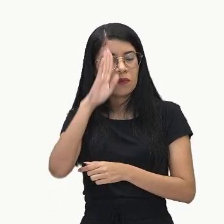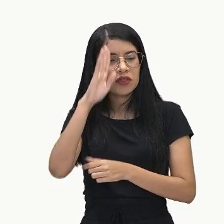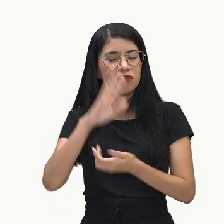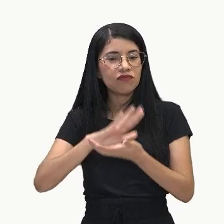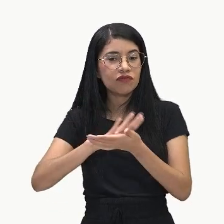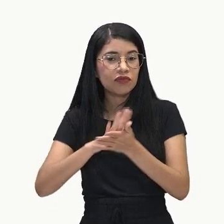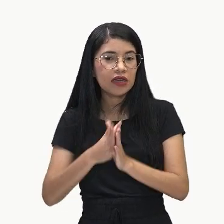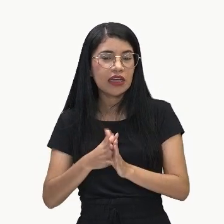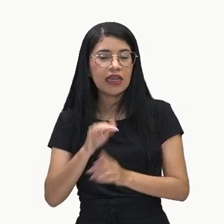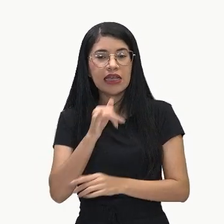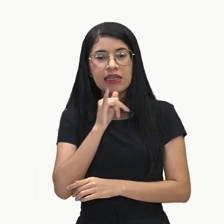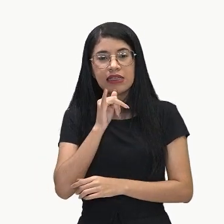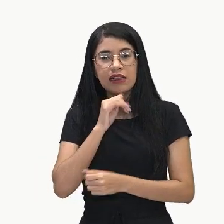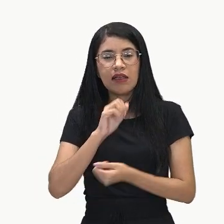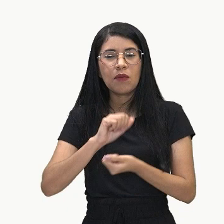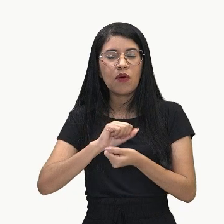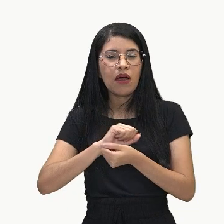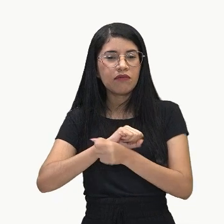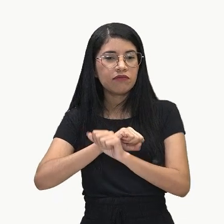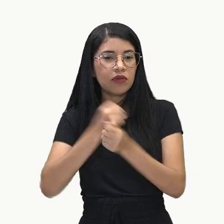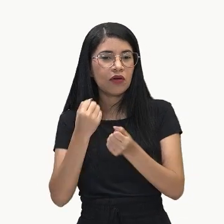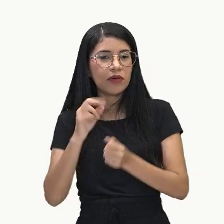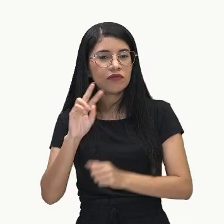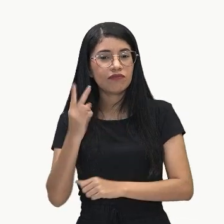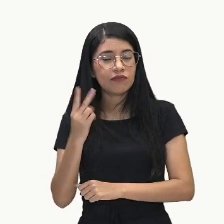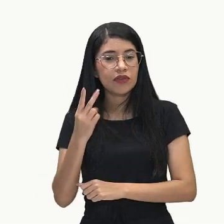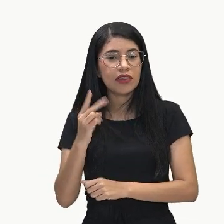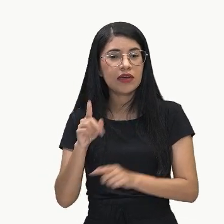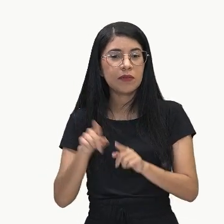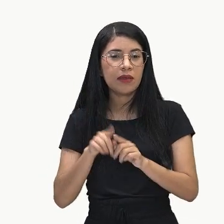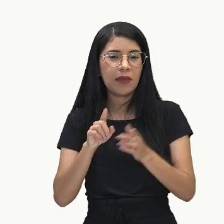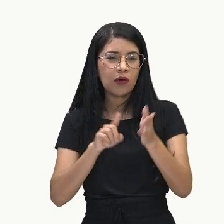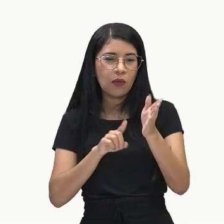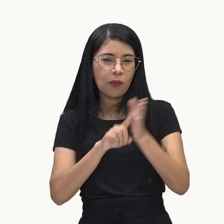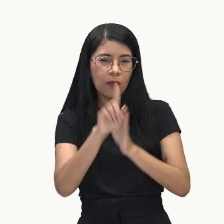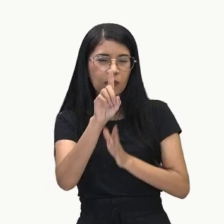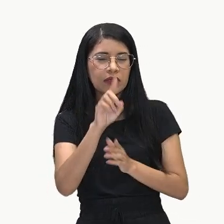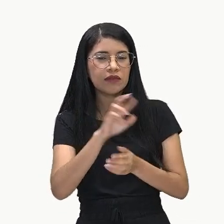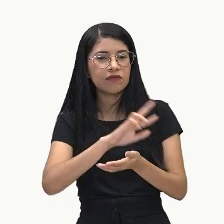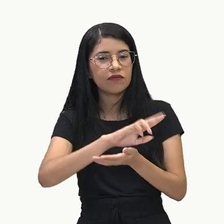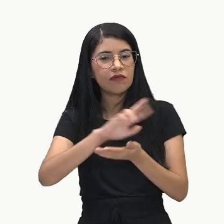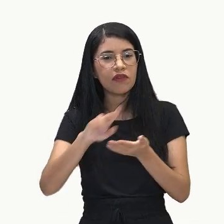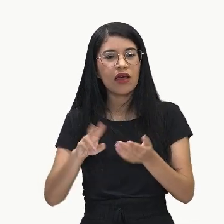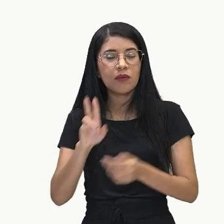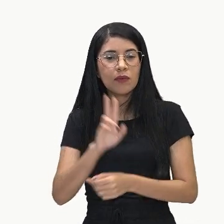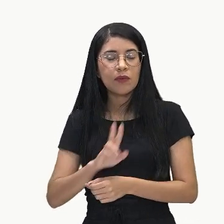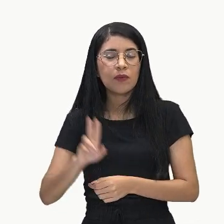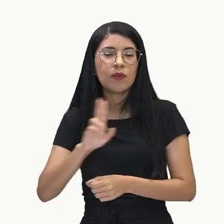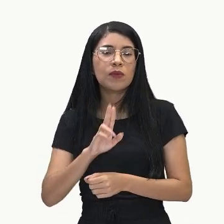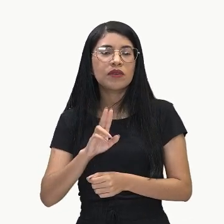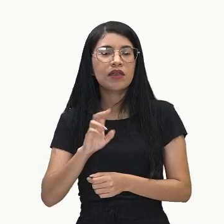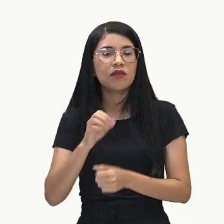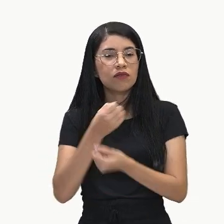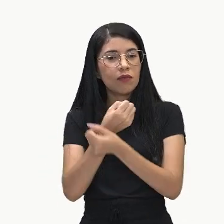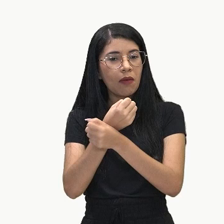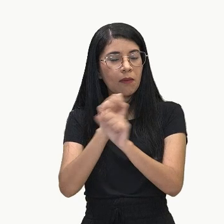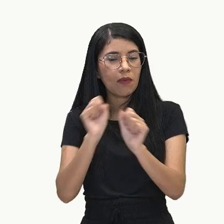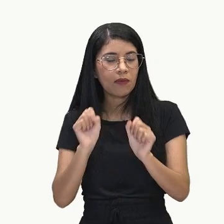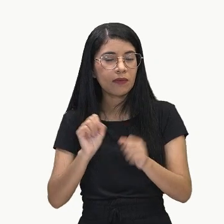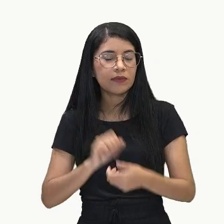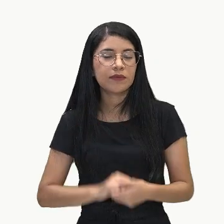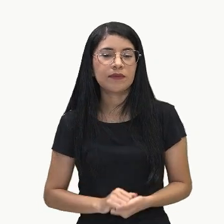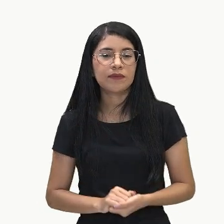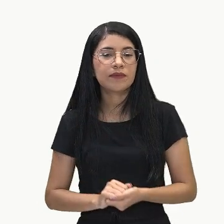como a bomba de hidrogênio e os mísseis de longo alcance munidos de ogivas nucleares.